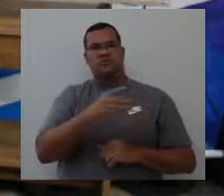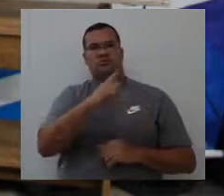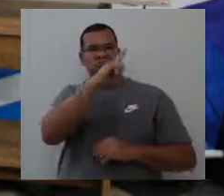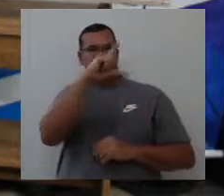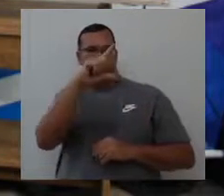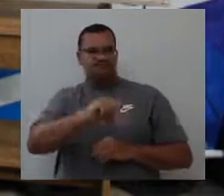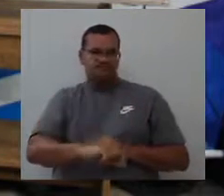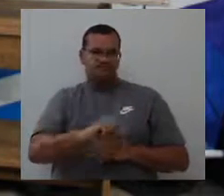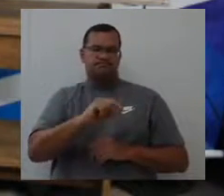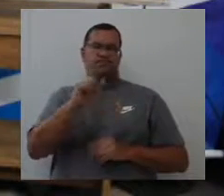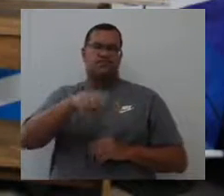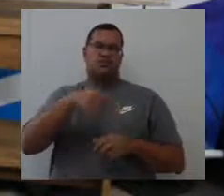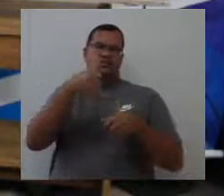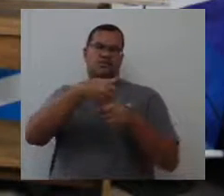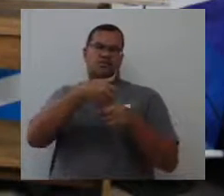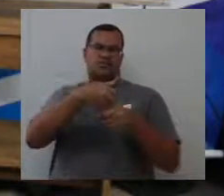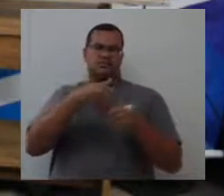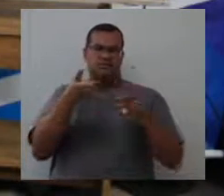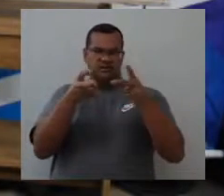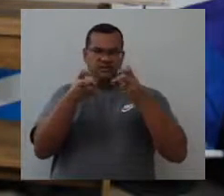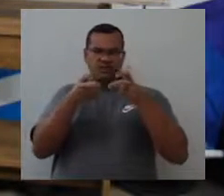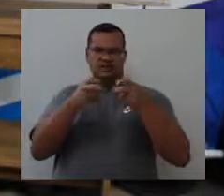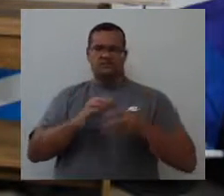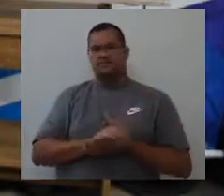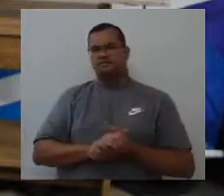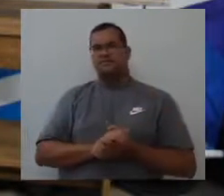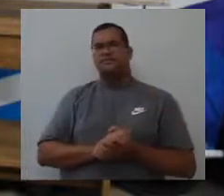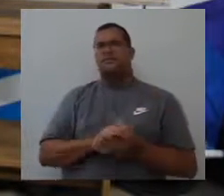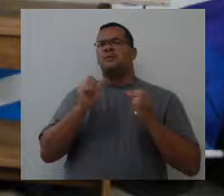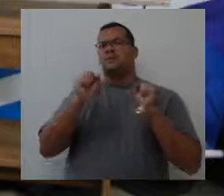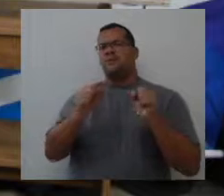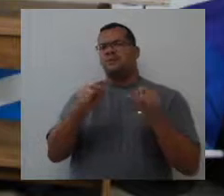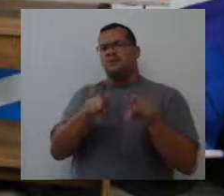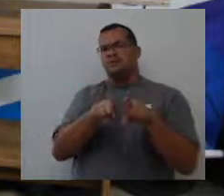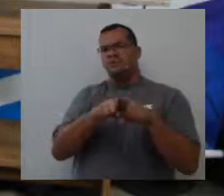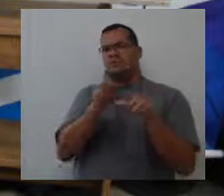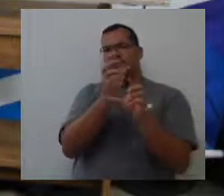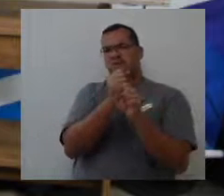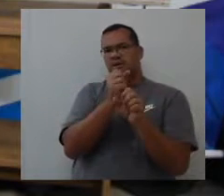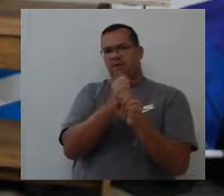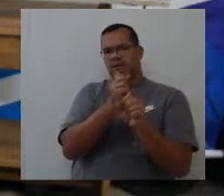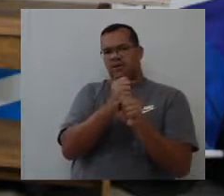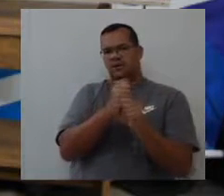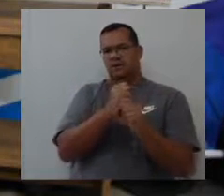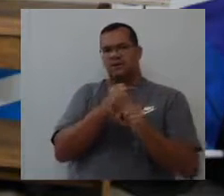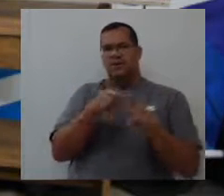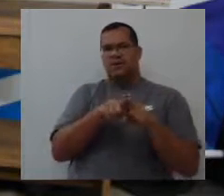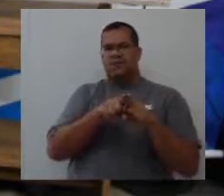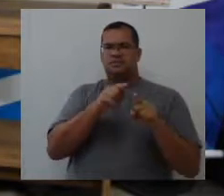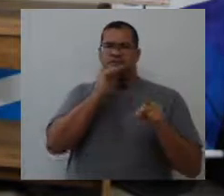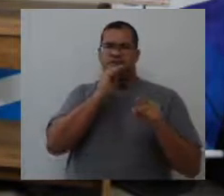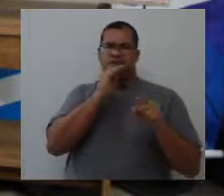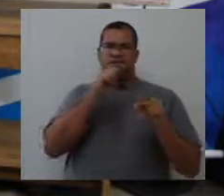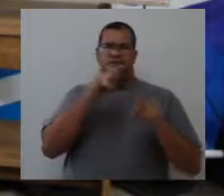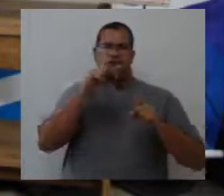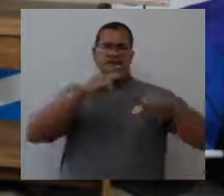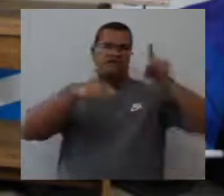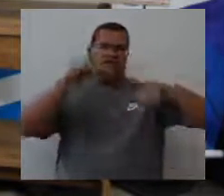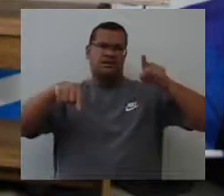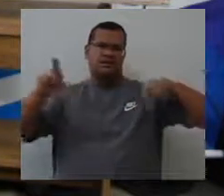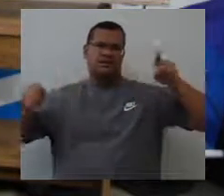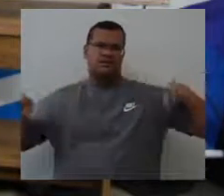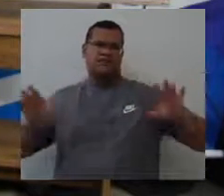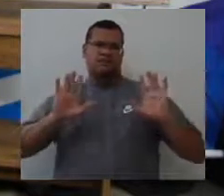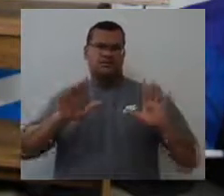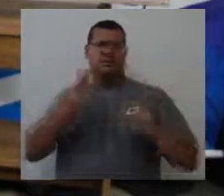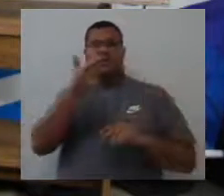redução no preço do combustível. Tu percebeu a ideia? Você poderia fazer também essa conta fazendo a variação de preço, tá certo? Mas aí fica